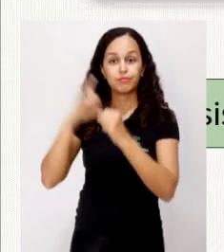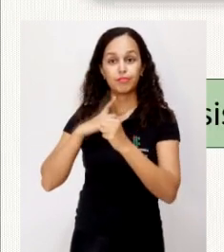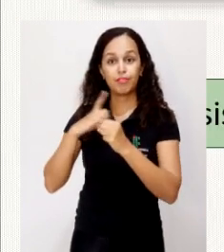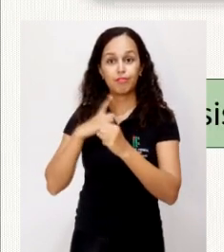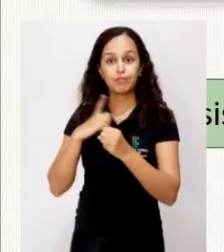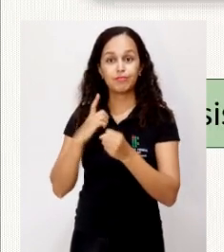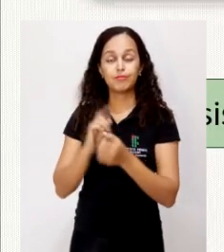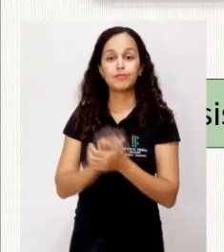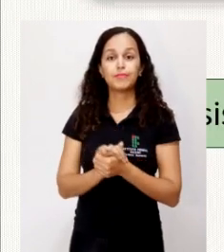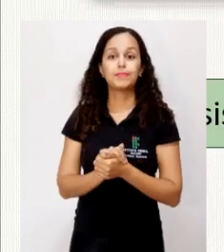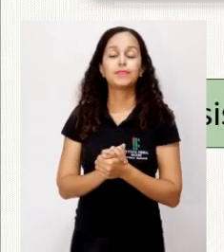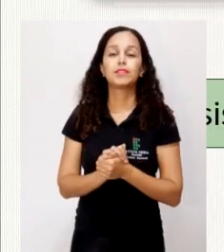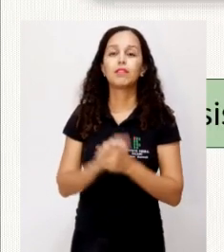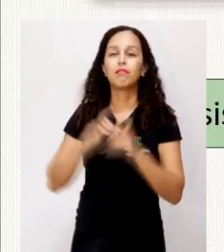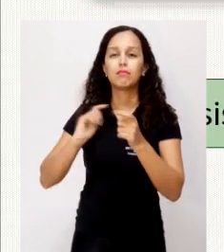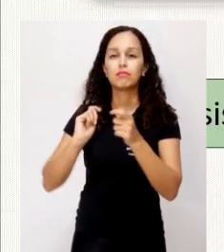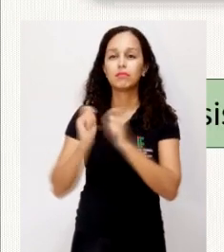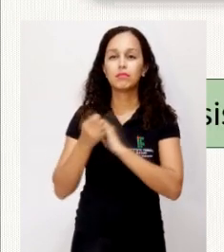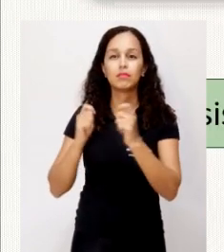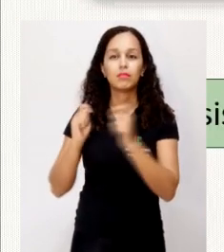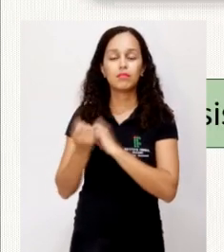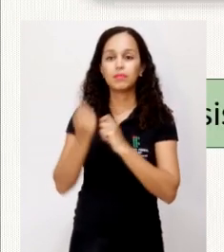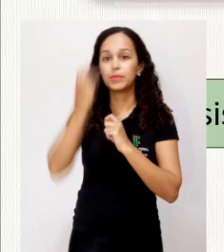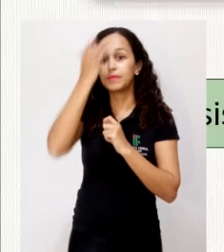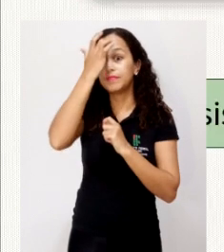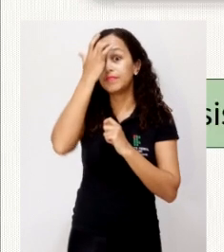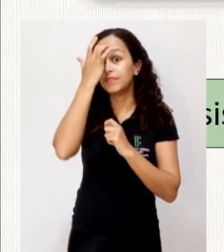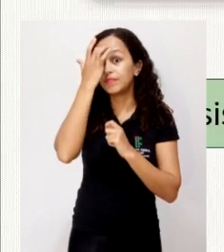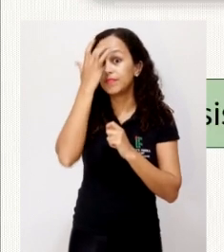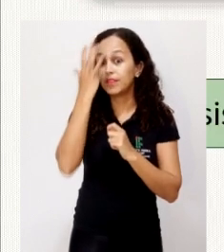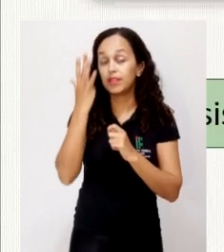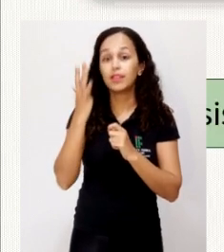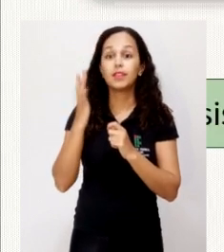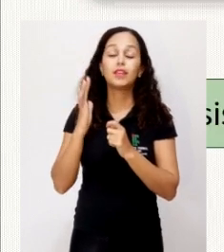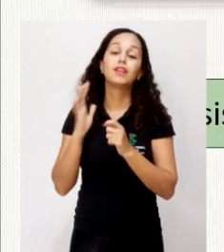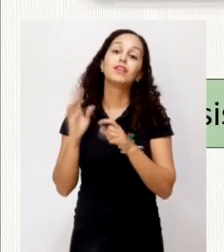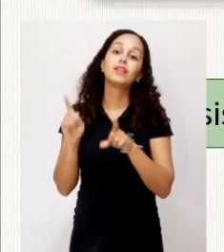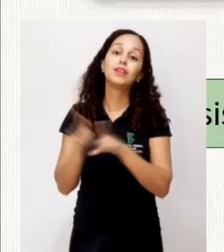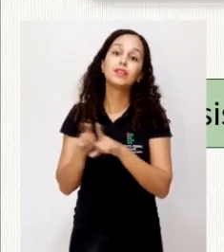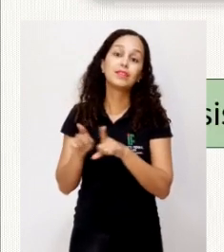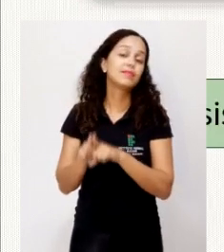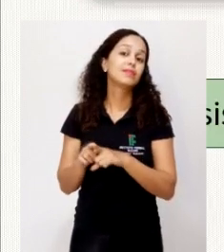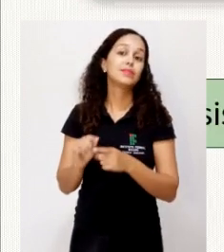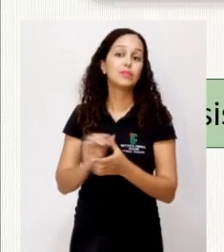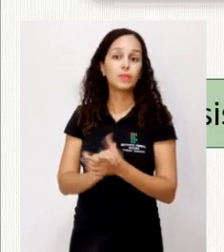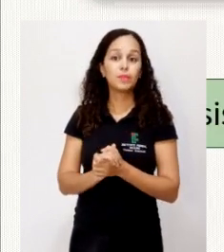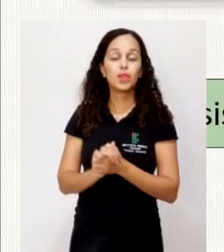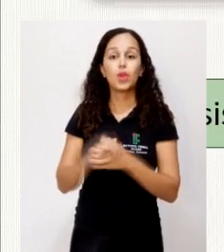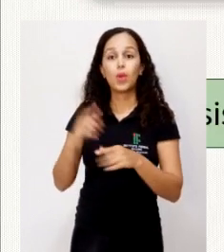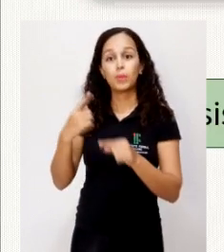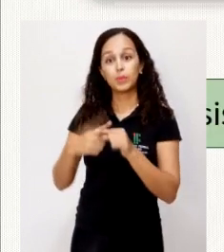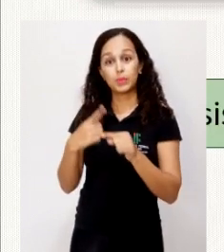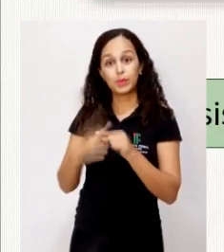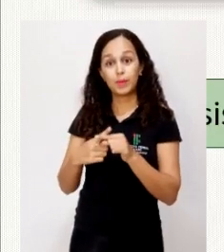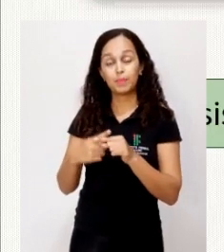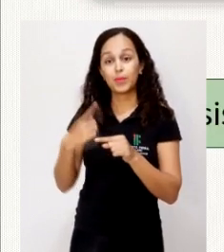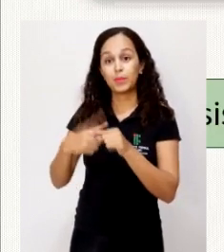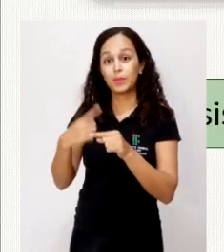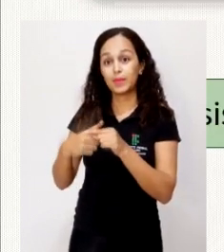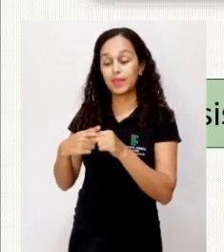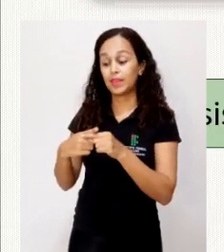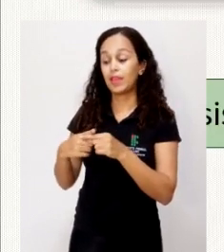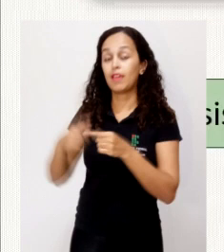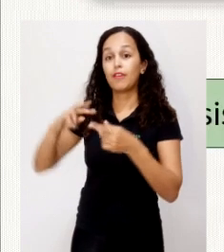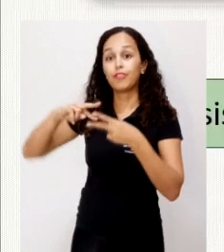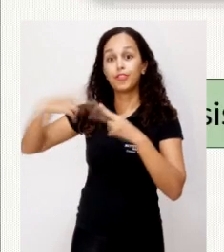que ocorre nas plantas, né, que elas se adaptam facilmente a diferentes situações de estresse biótico e abiótico, é devido